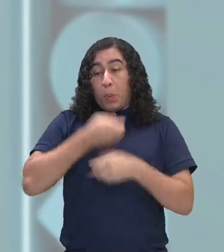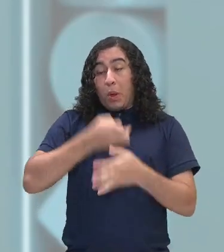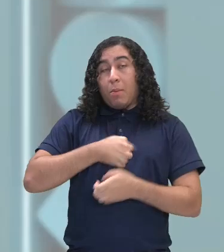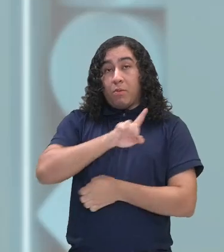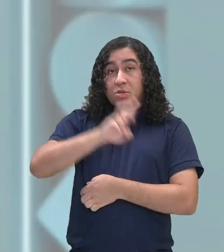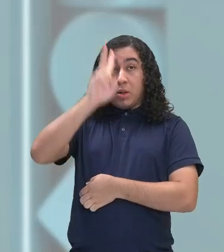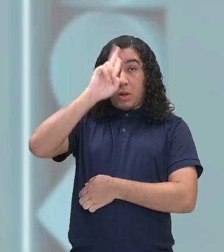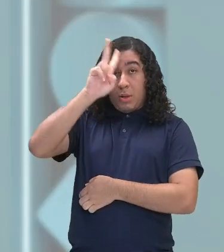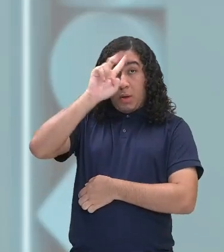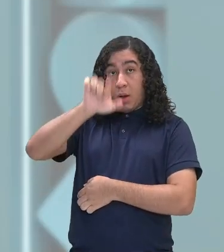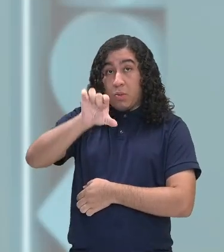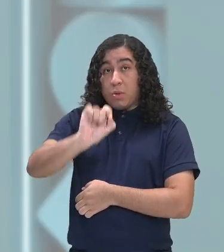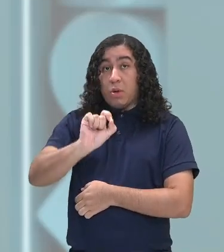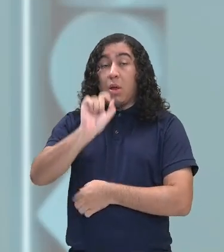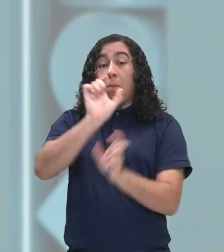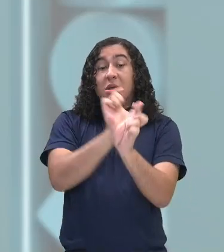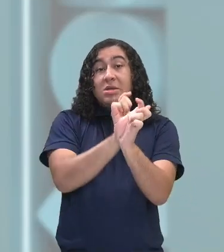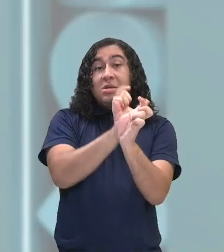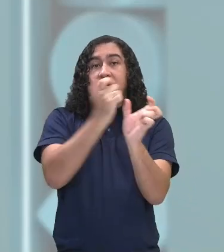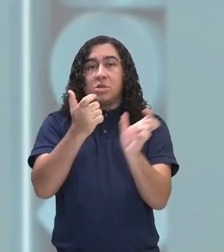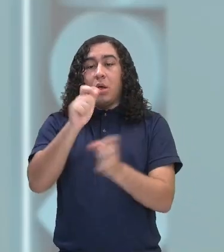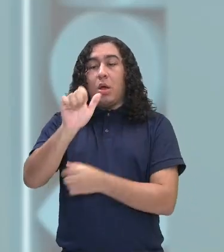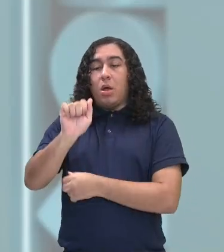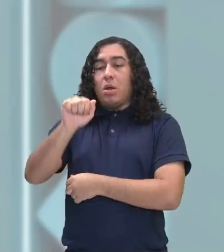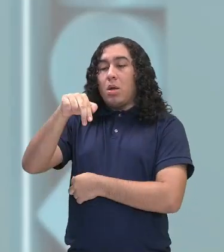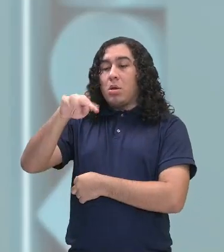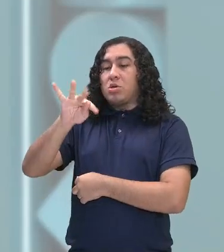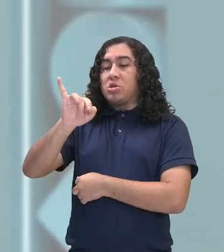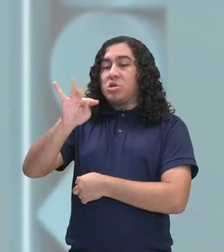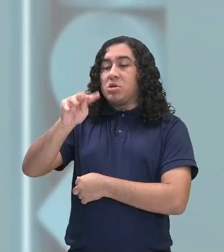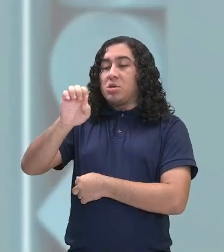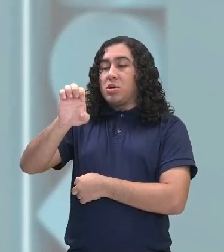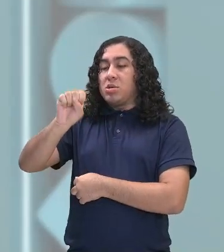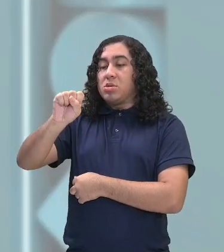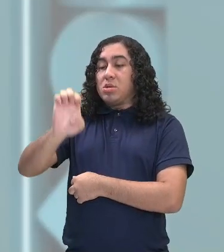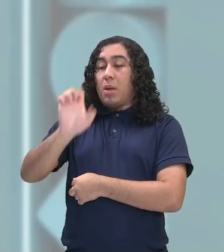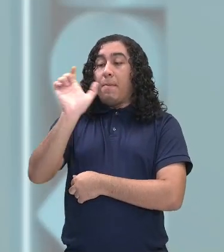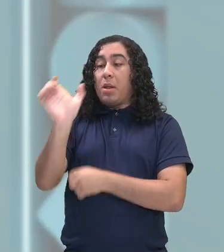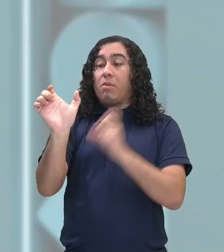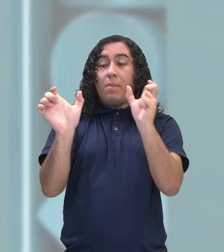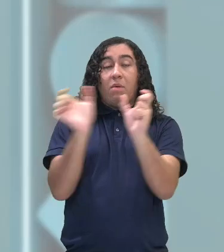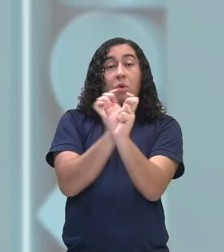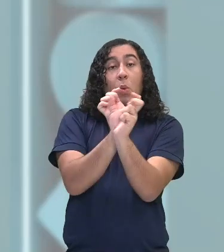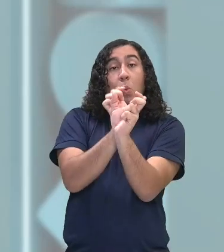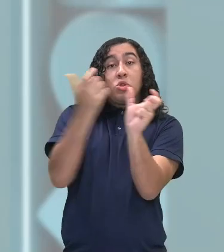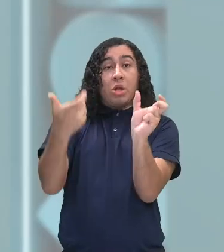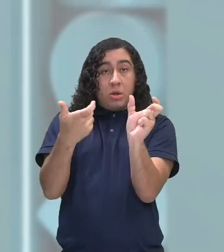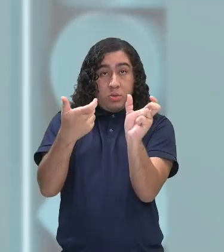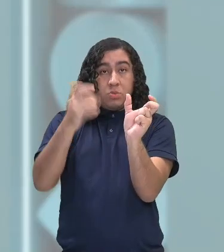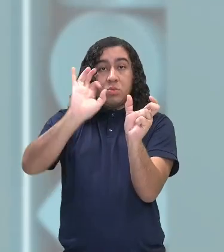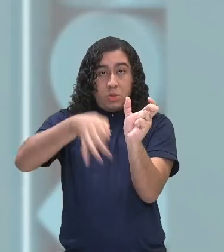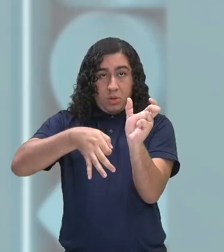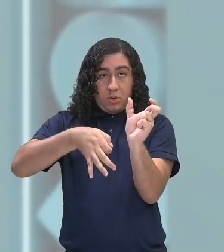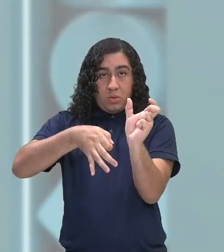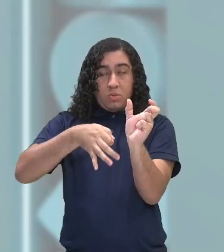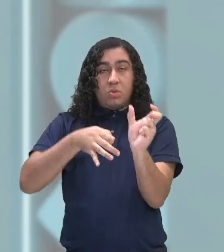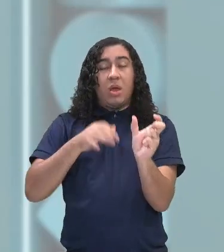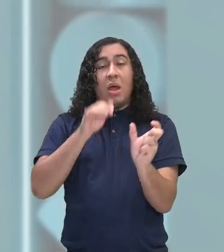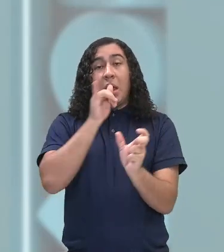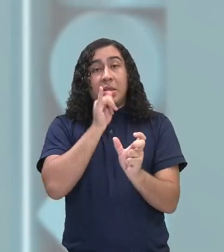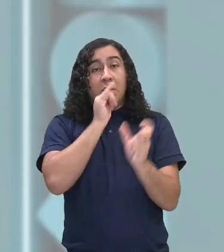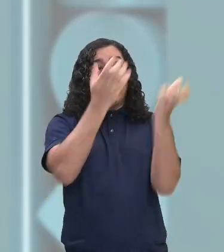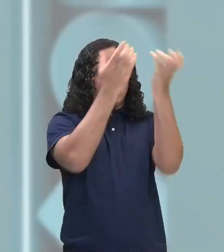que é uma antítese. São palavras de sentidos contrários. Céu,